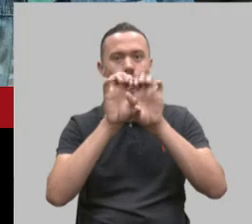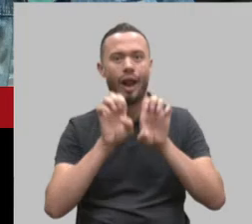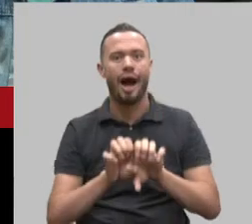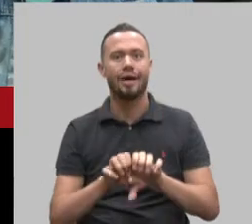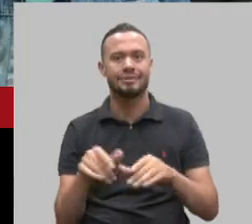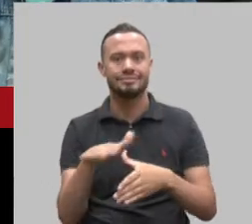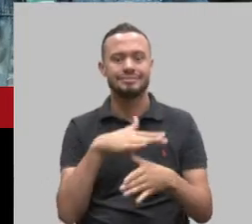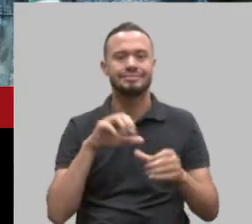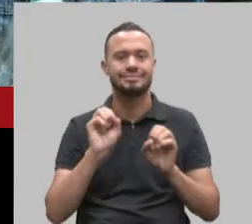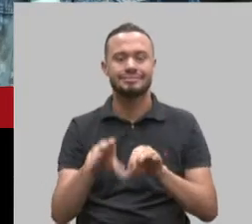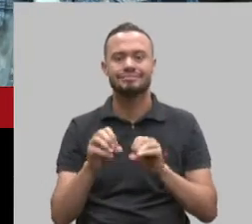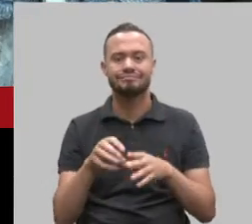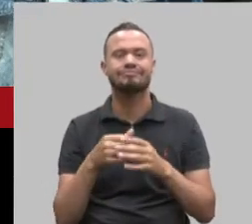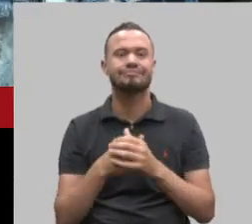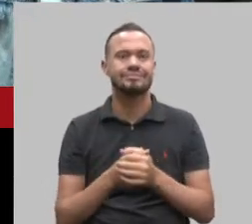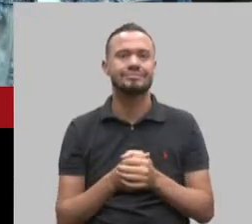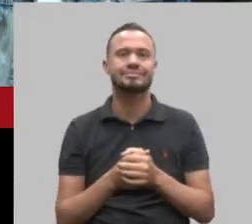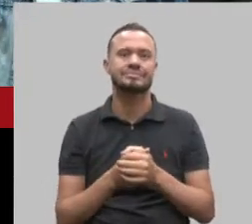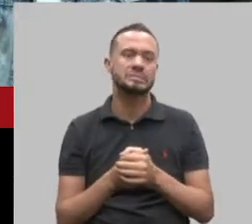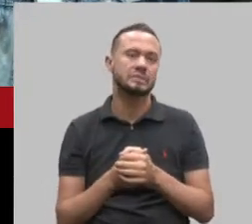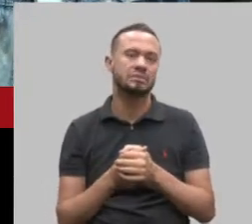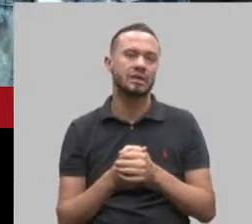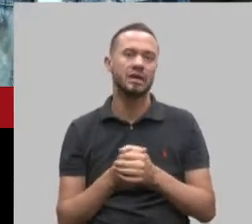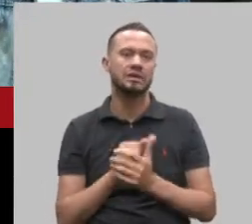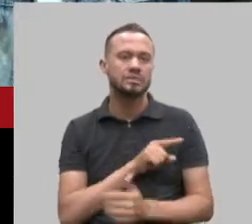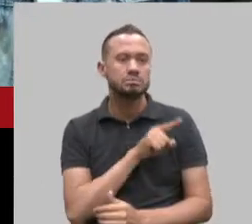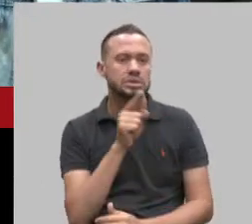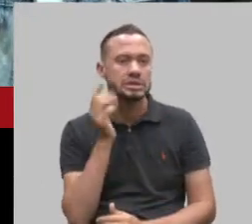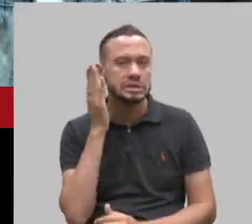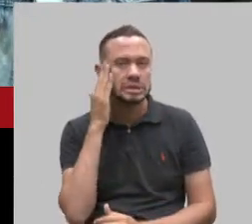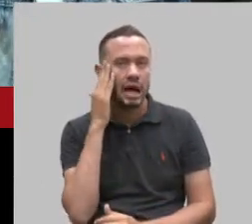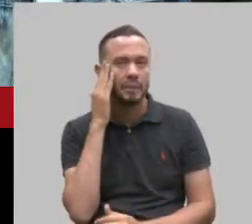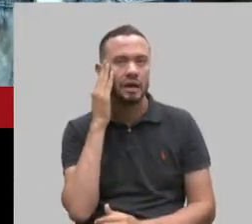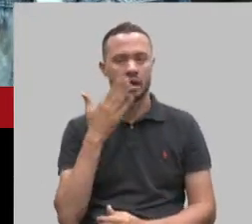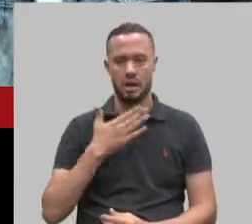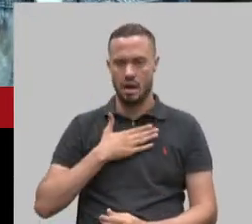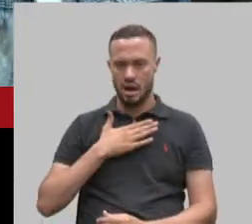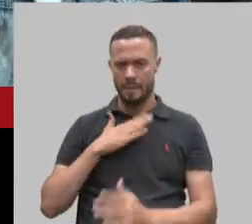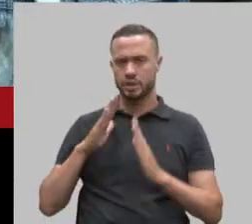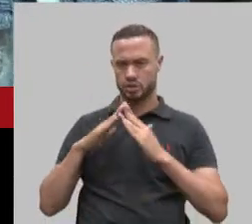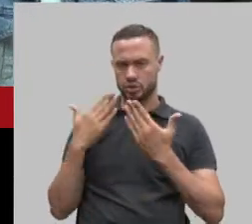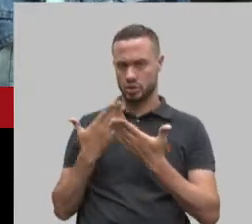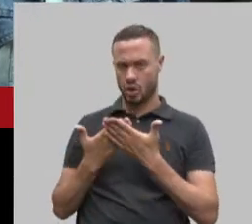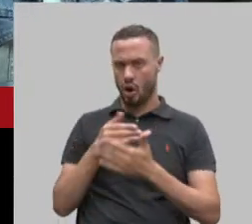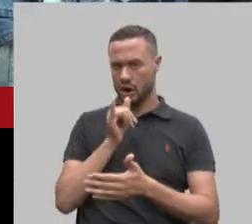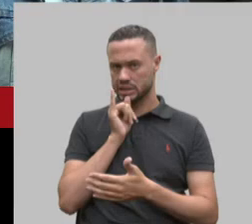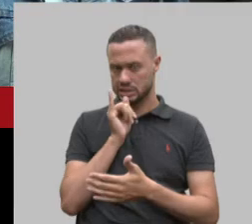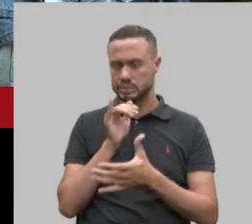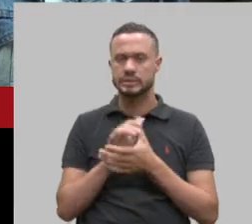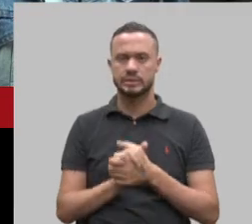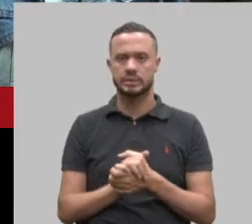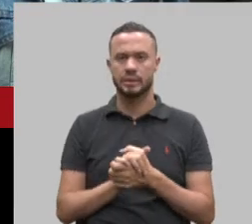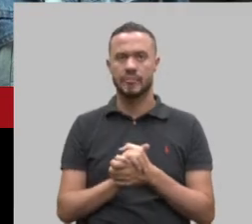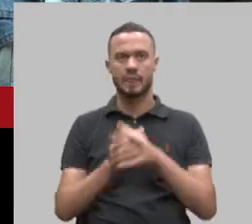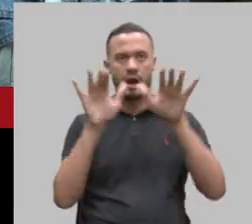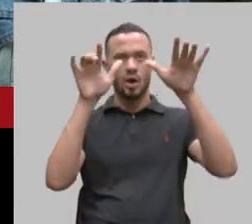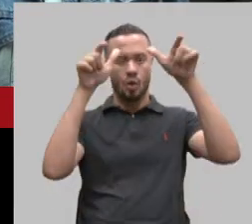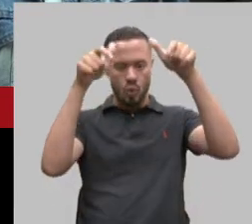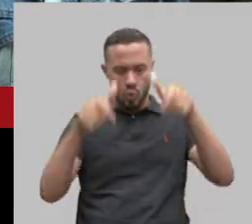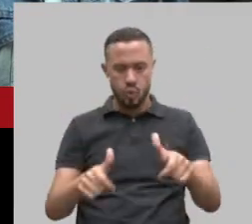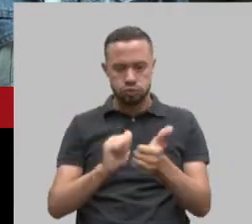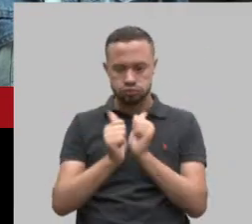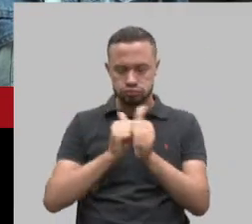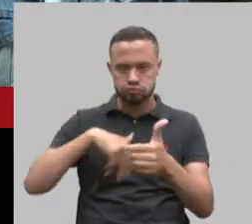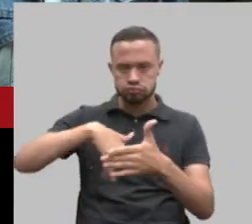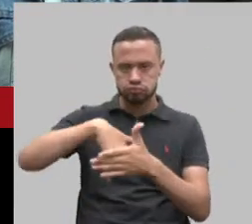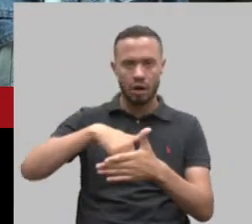quantas pessoas aí sabem porel exemplo na minha escola a quadra não é reformada há anos então